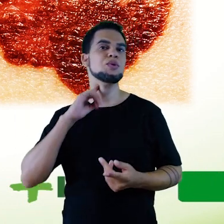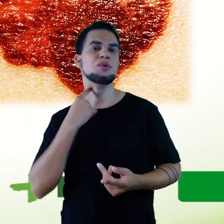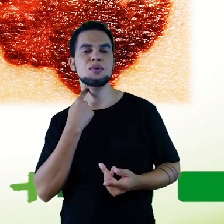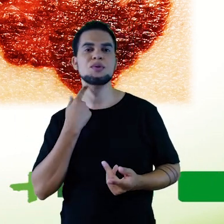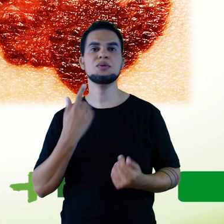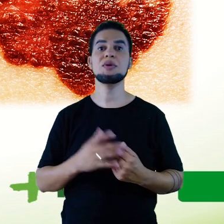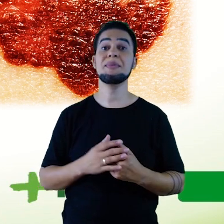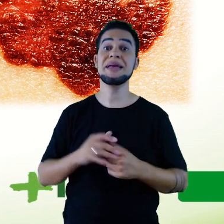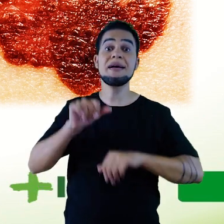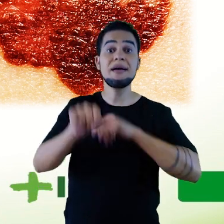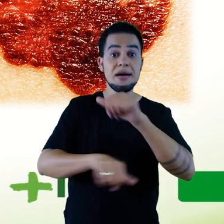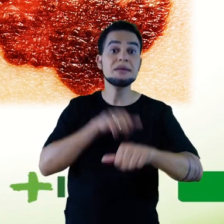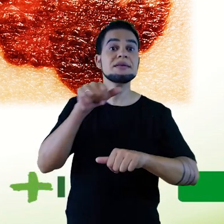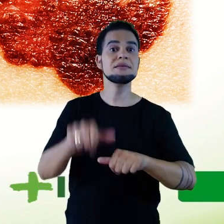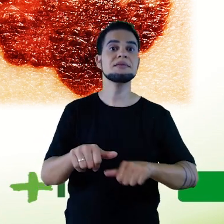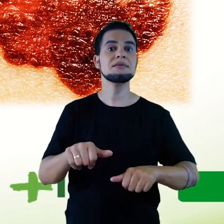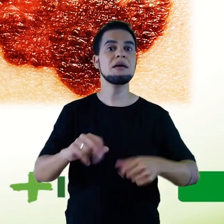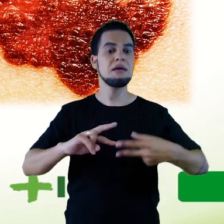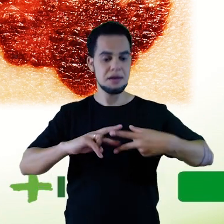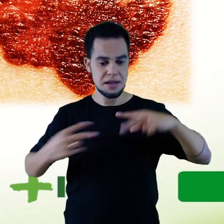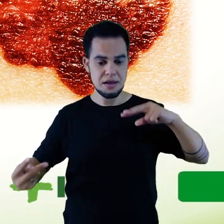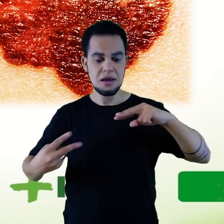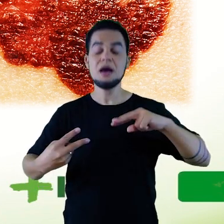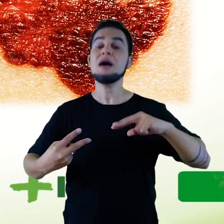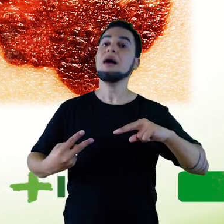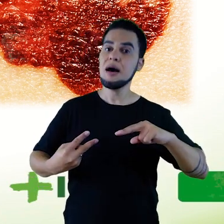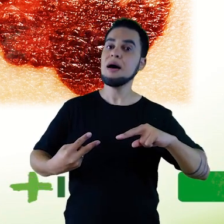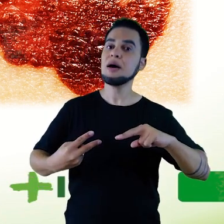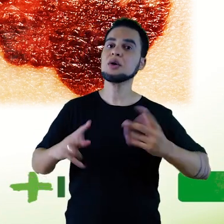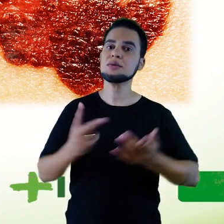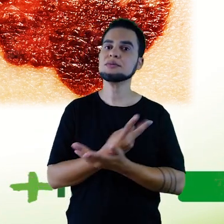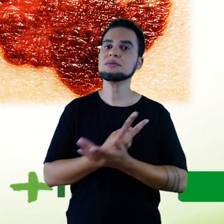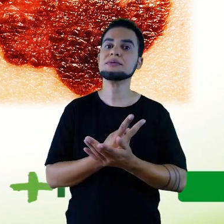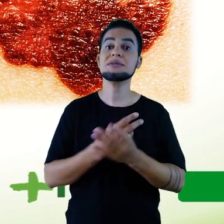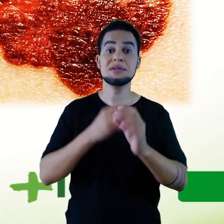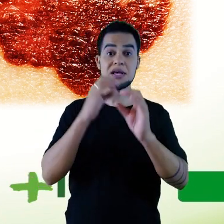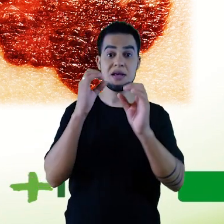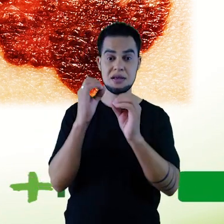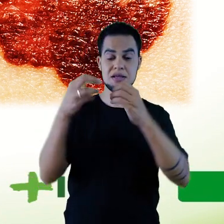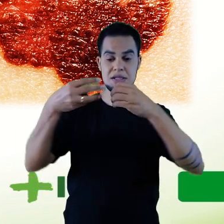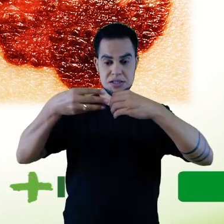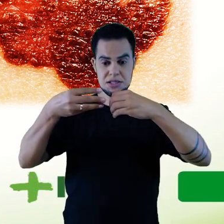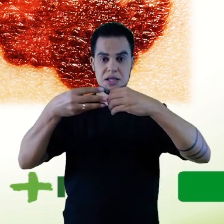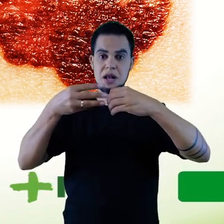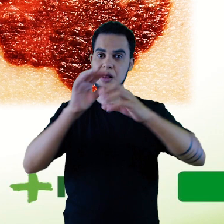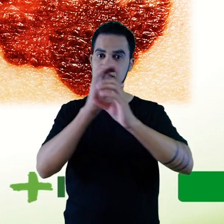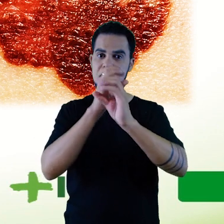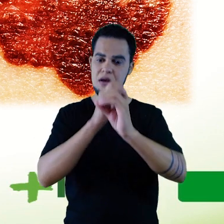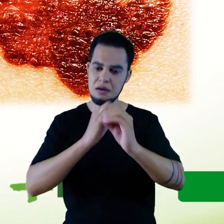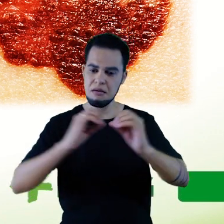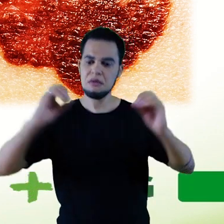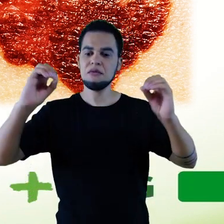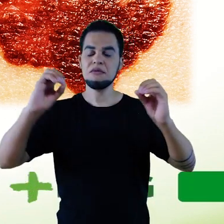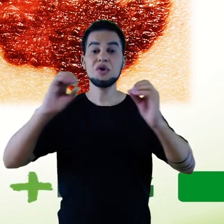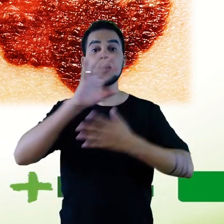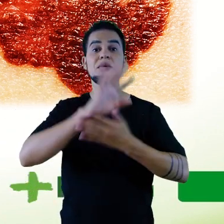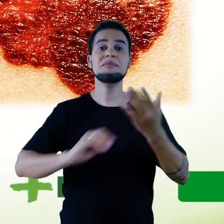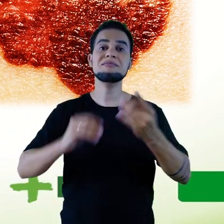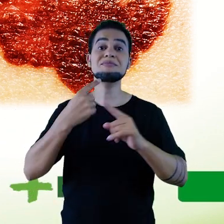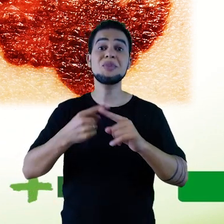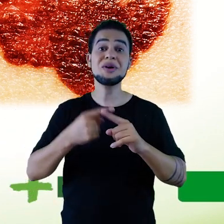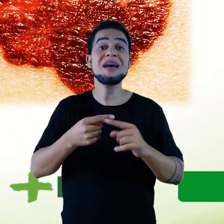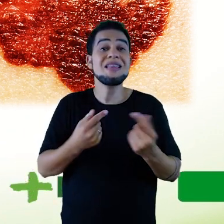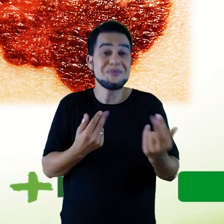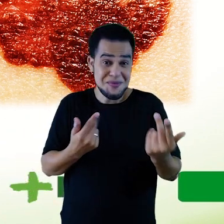poluição. Você altera o DNA, a célula vai copiar, porque o que ela faz não é isso, né? Copiar e mandar as cópias para as células filhas que